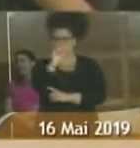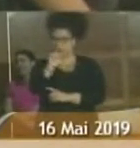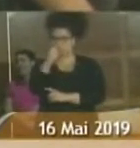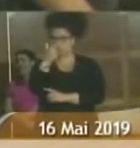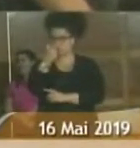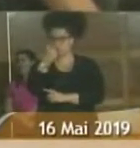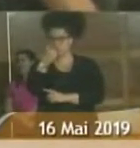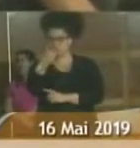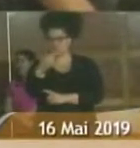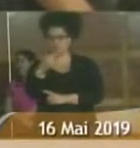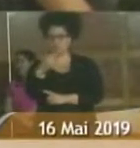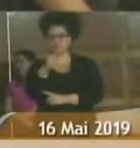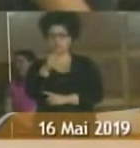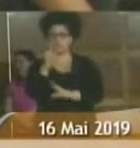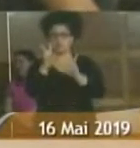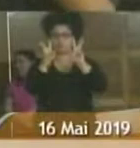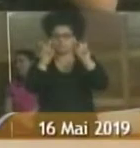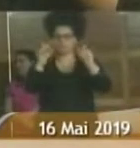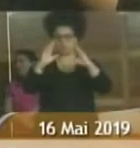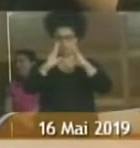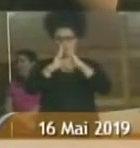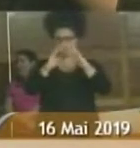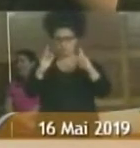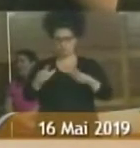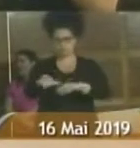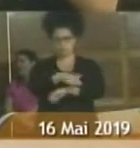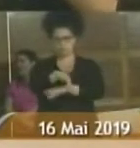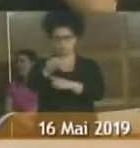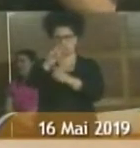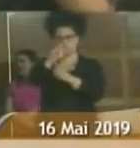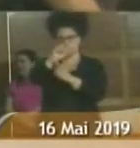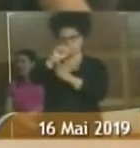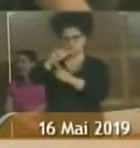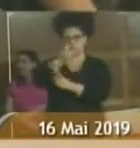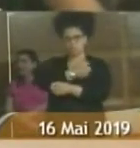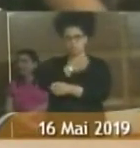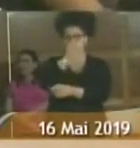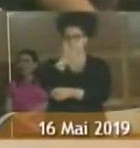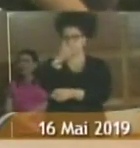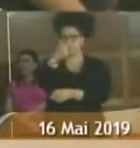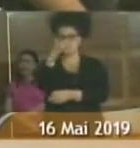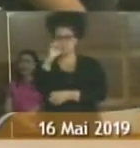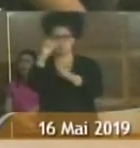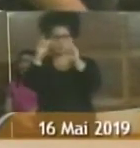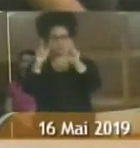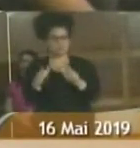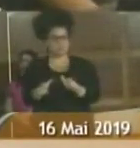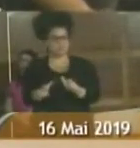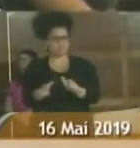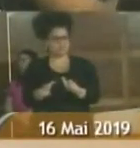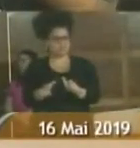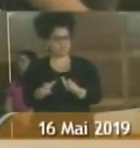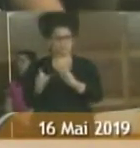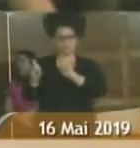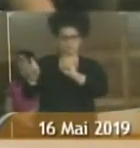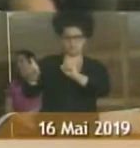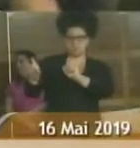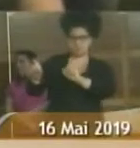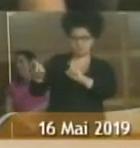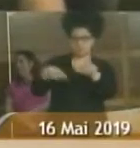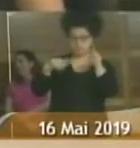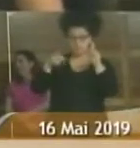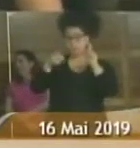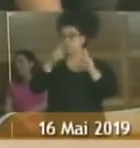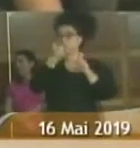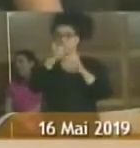7358-12-2017, cujo objeto refere-se ao imóvel situado à rua do Areal, número 670, Parque QF, lote 10, Parque